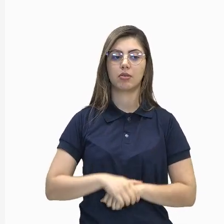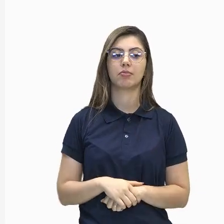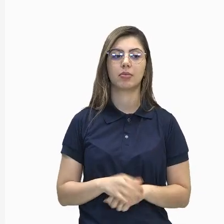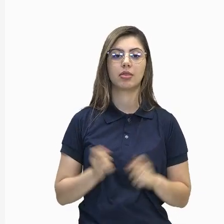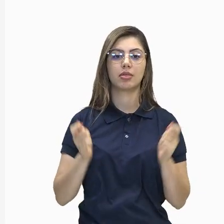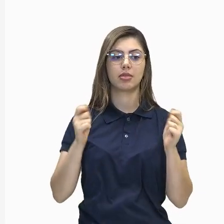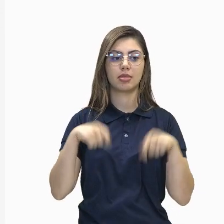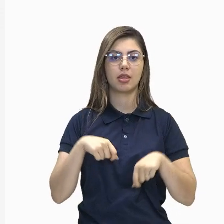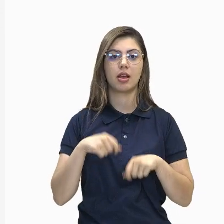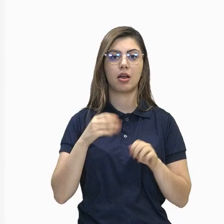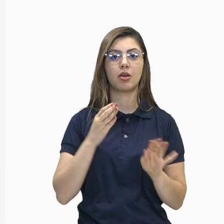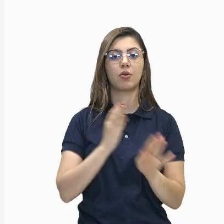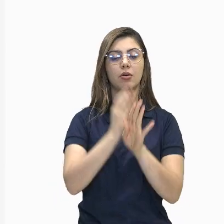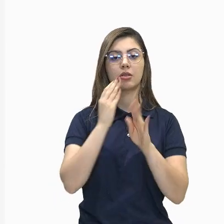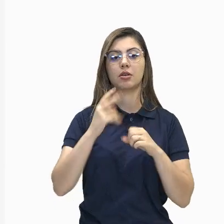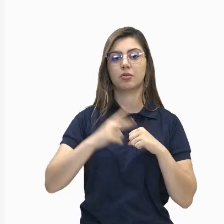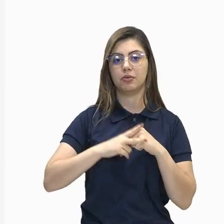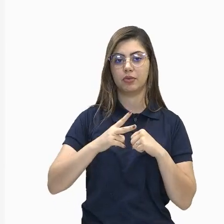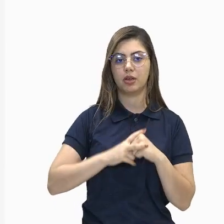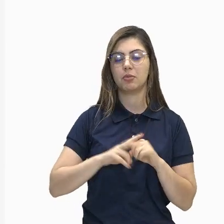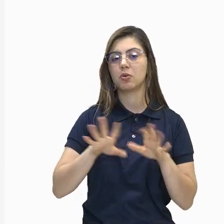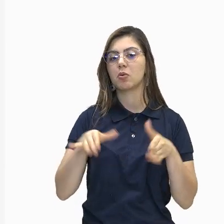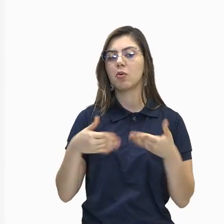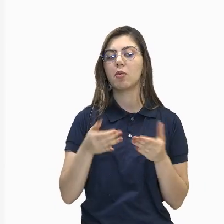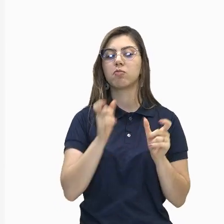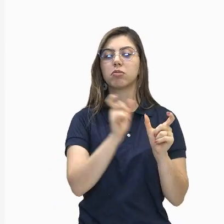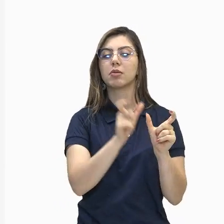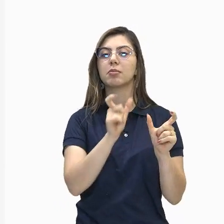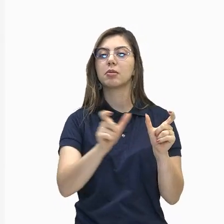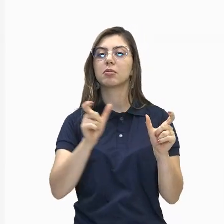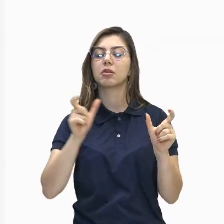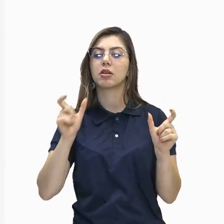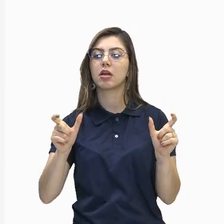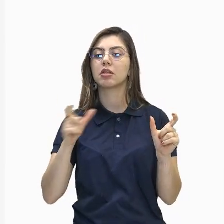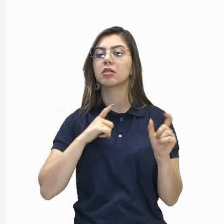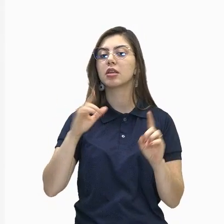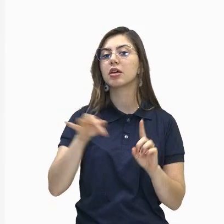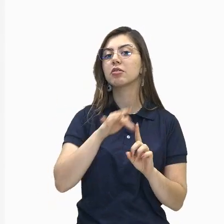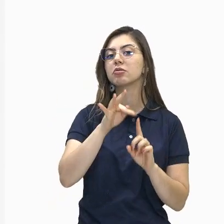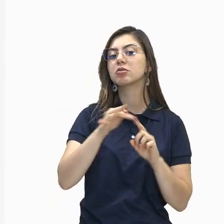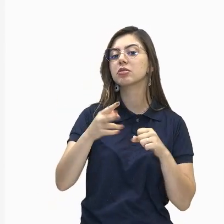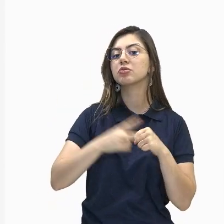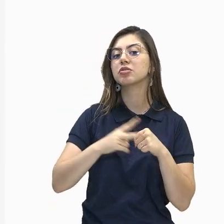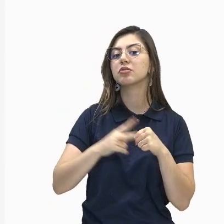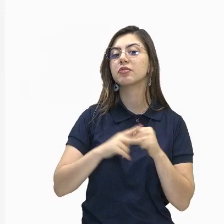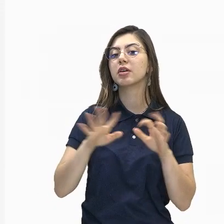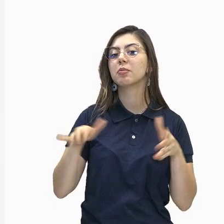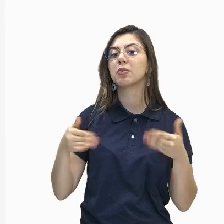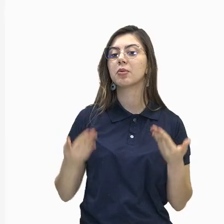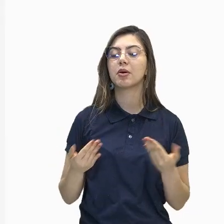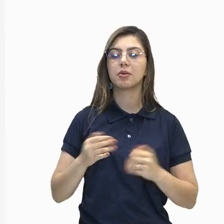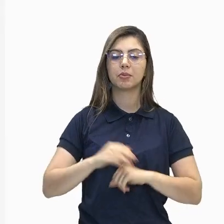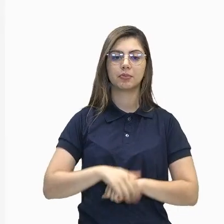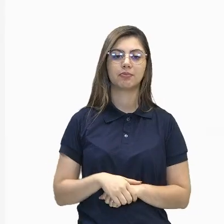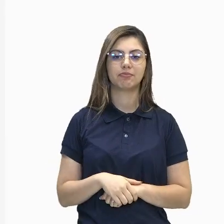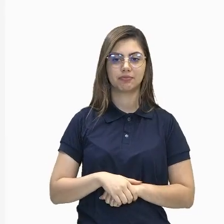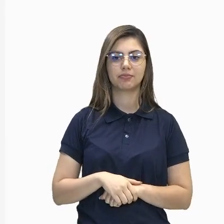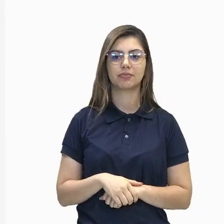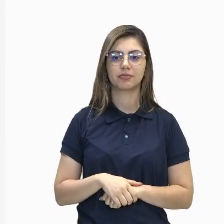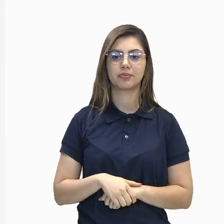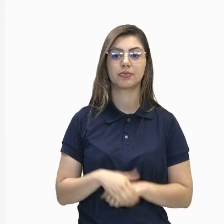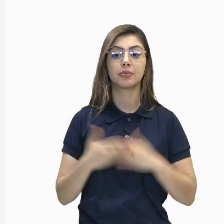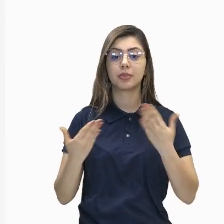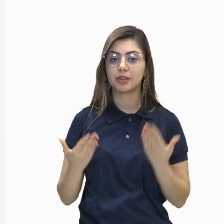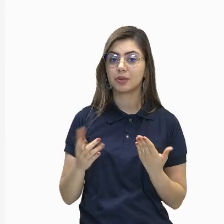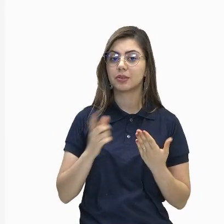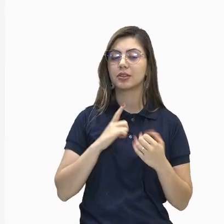verbo. Qual palavra, quais dessas palavras exerce aí a função de verbo? Então, percebam que nós temos aqui o